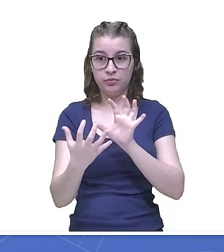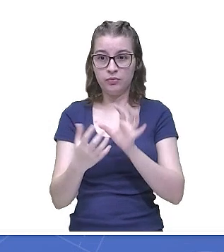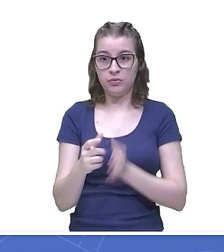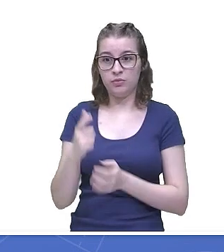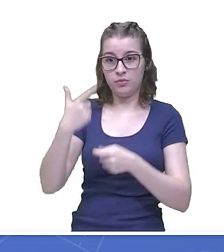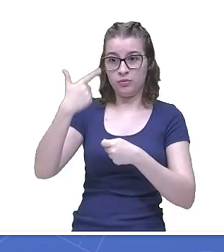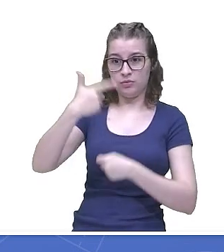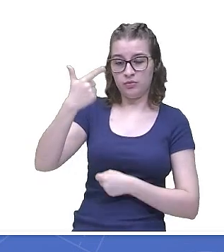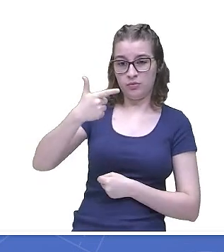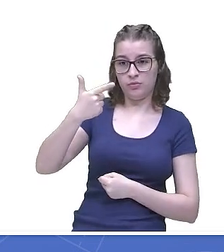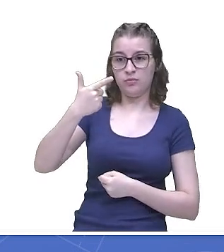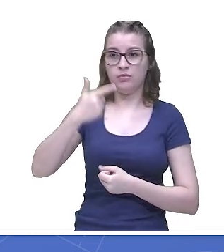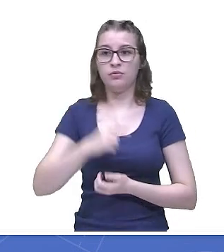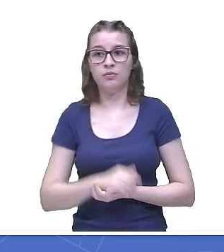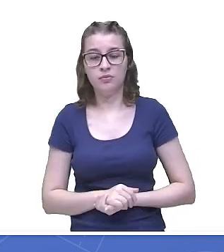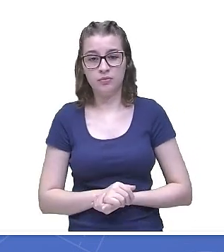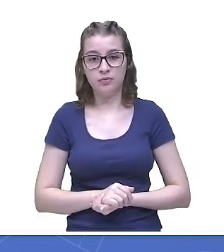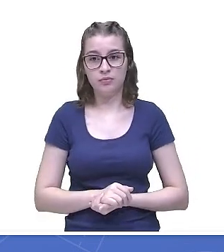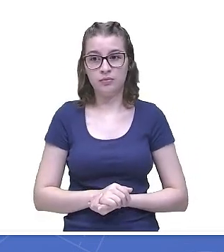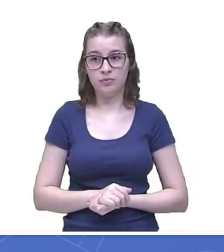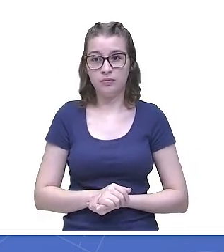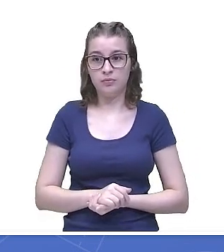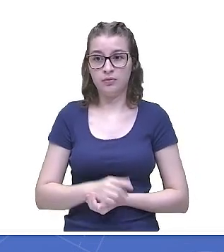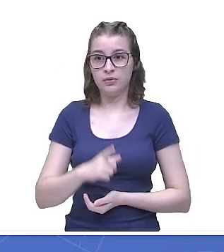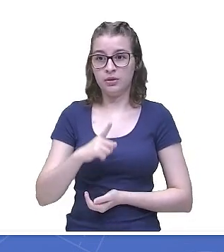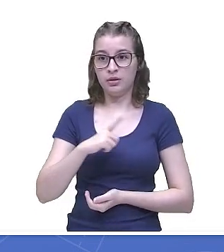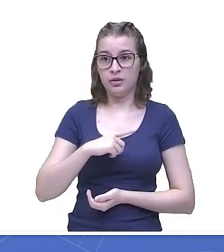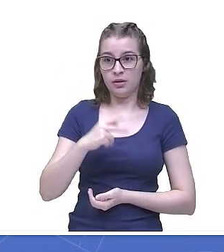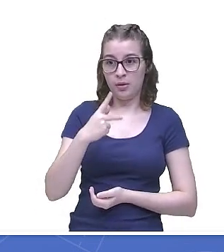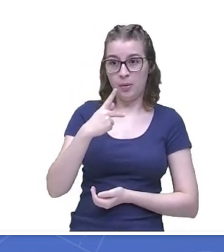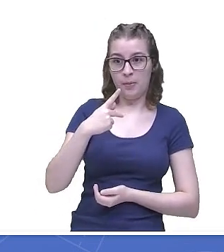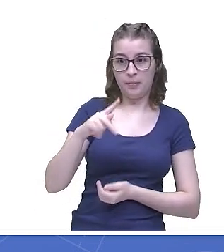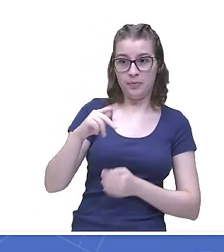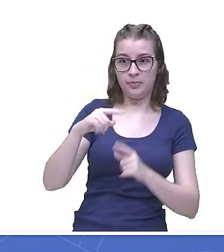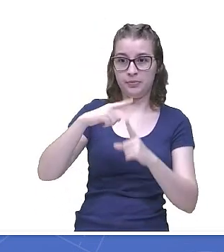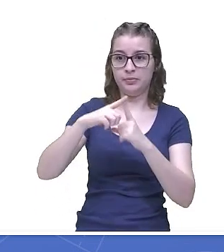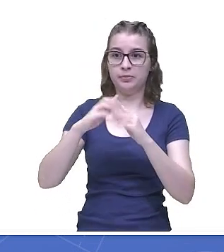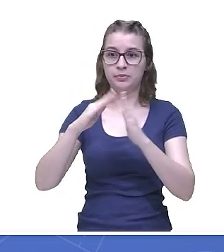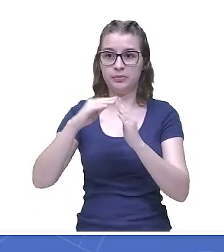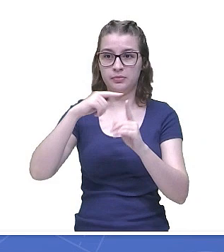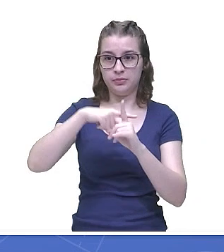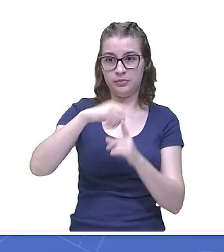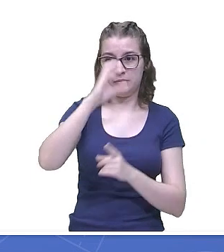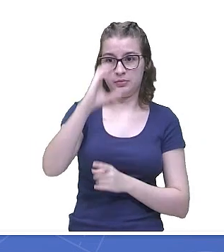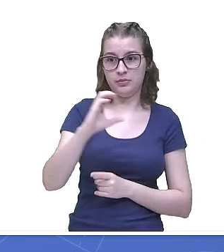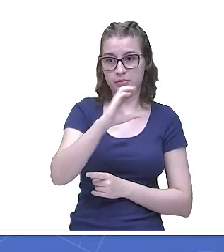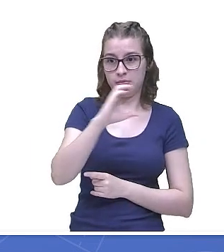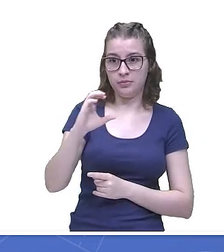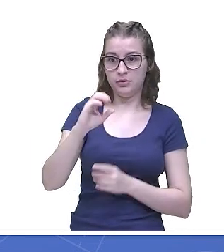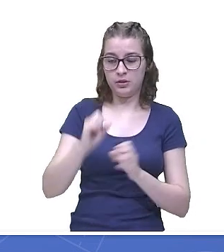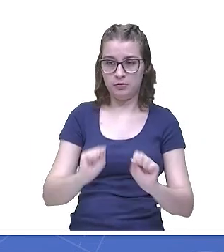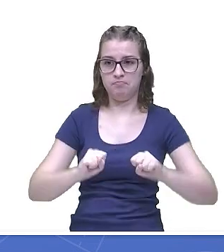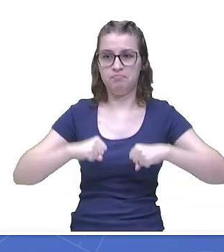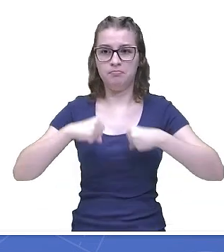trazer mecanismo de enfrentamento da Reforma Luterana, certo? Então, essa é a família